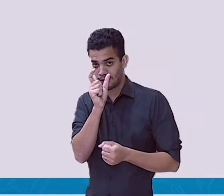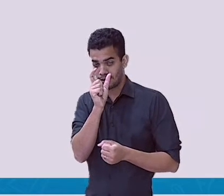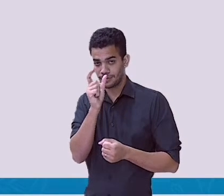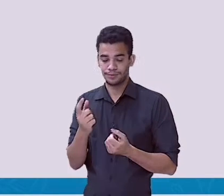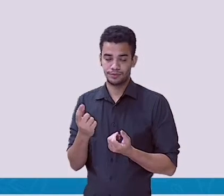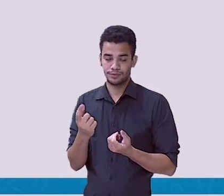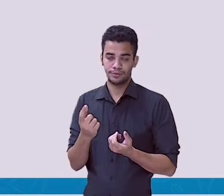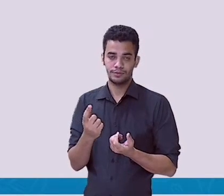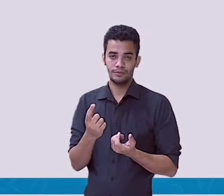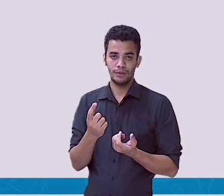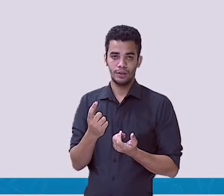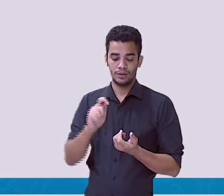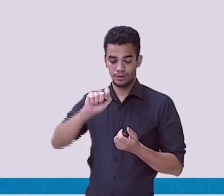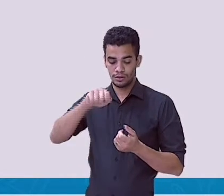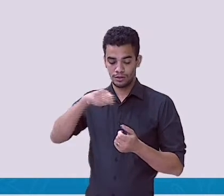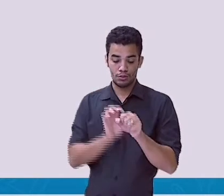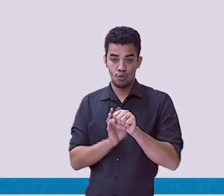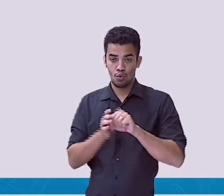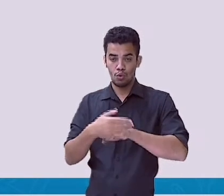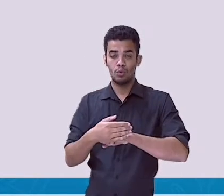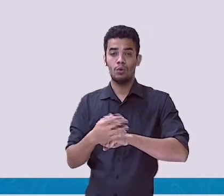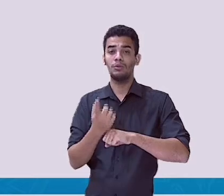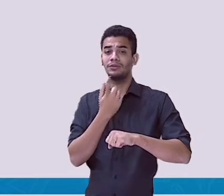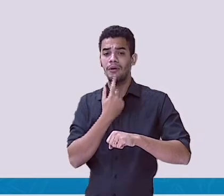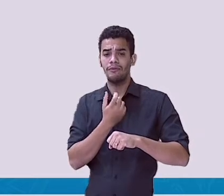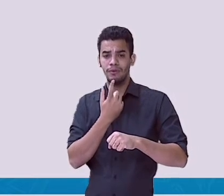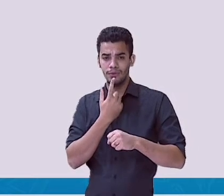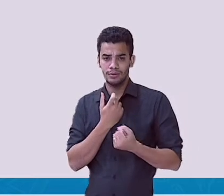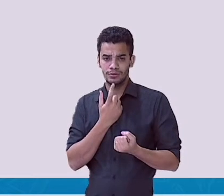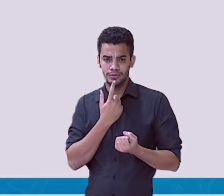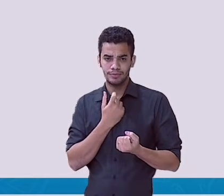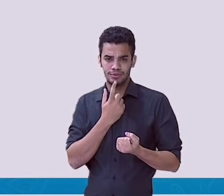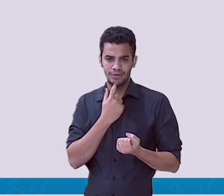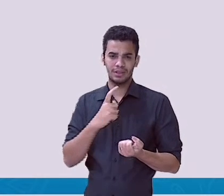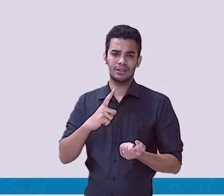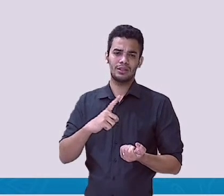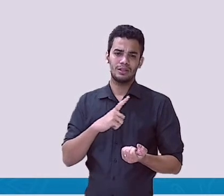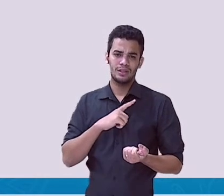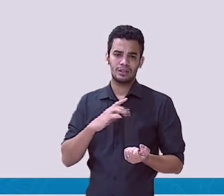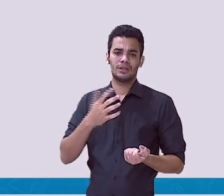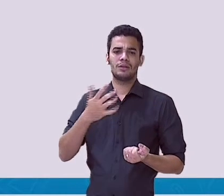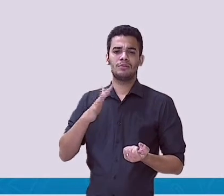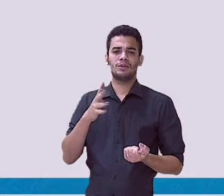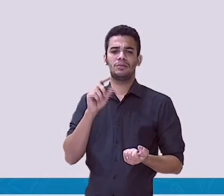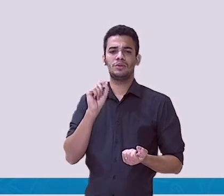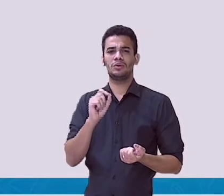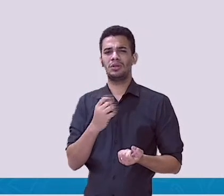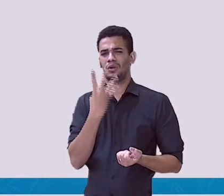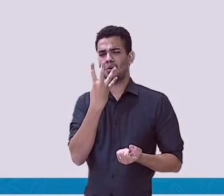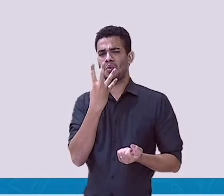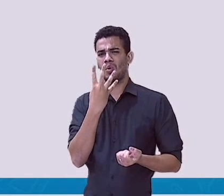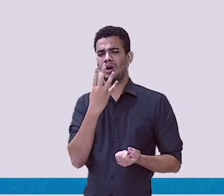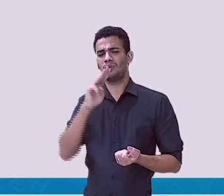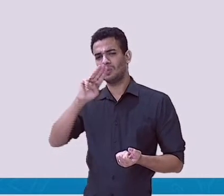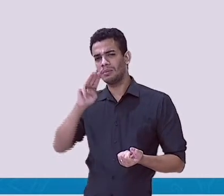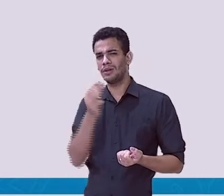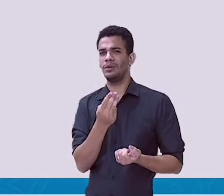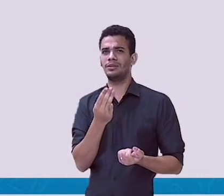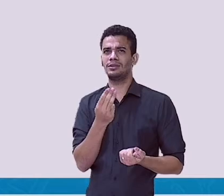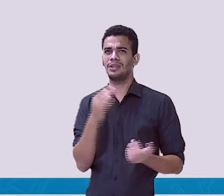Aproximadamente, nós temos em nosso organismo de 4 milhões a 6 milhões de